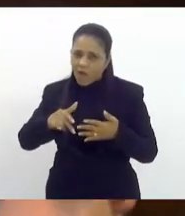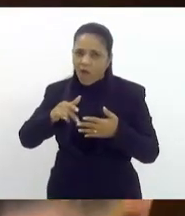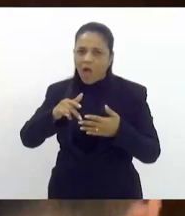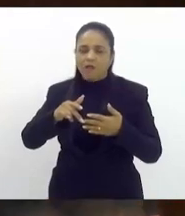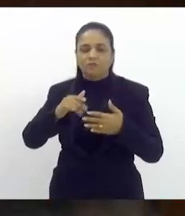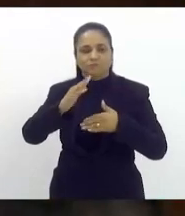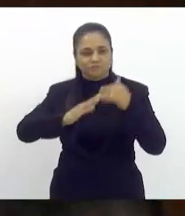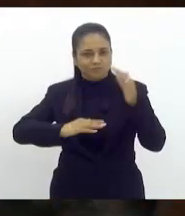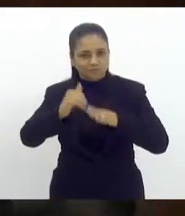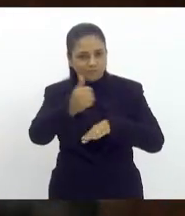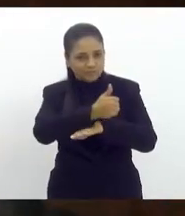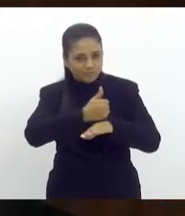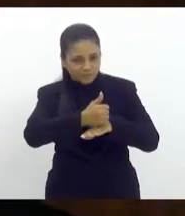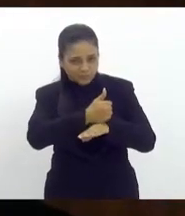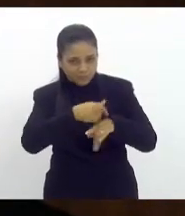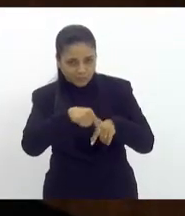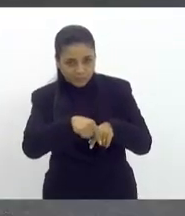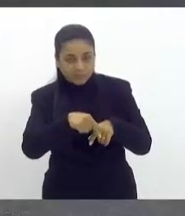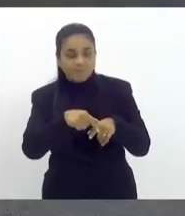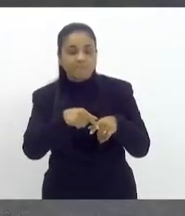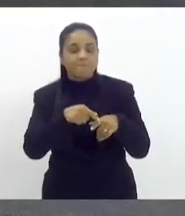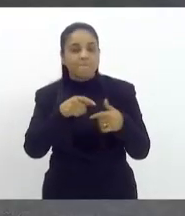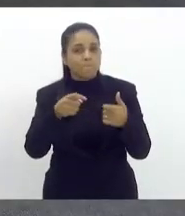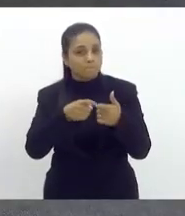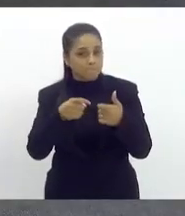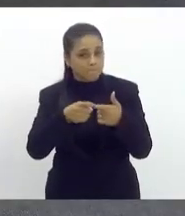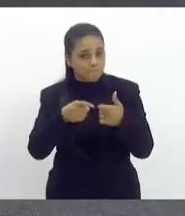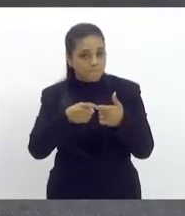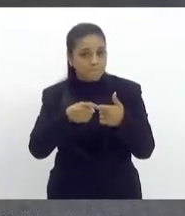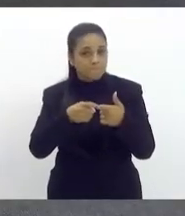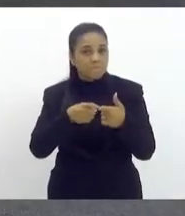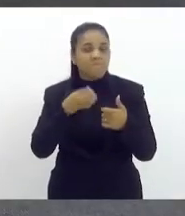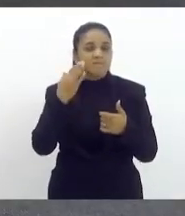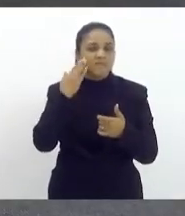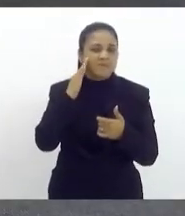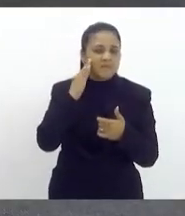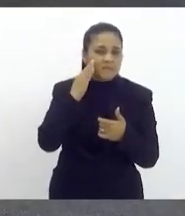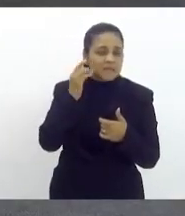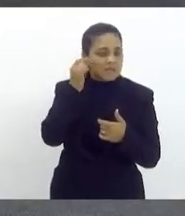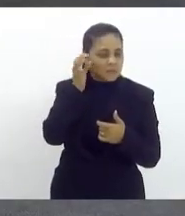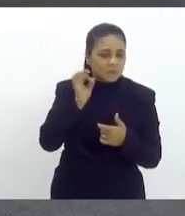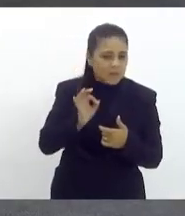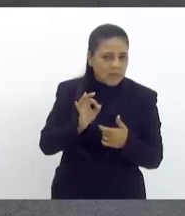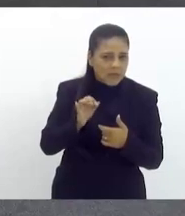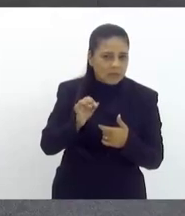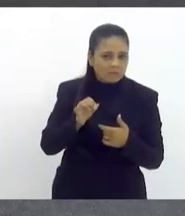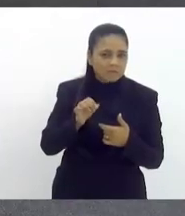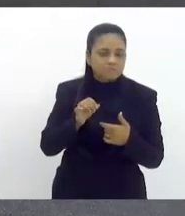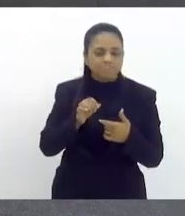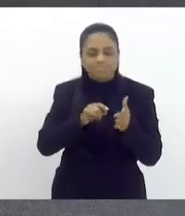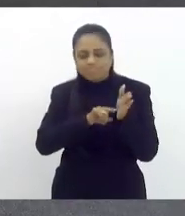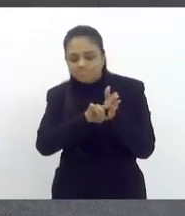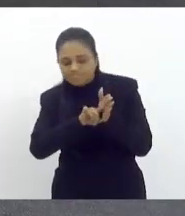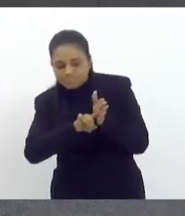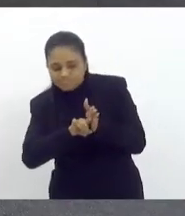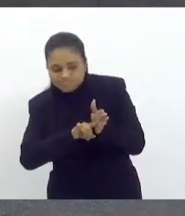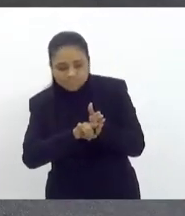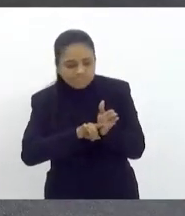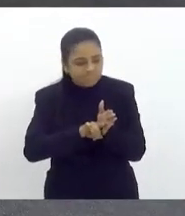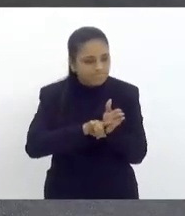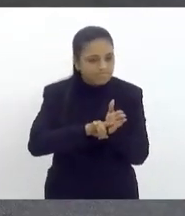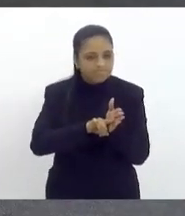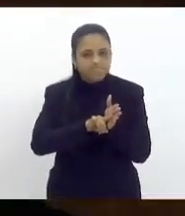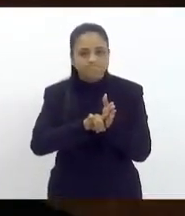entendendo que é muitas vezes quem tá na ponta não tem condição de analisar portanto não